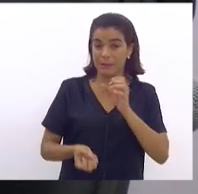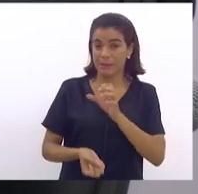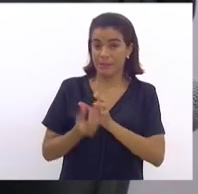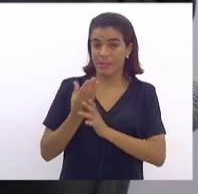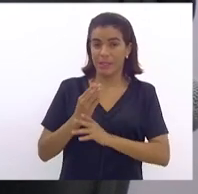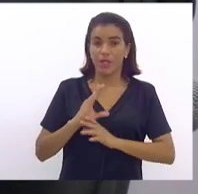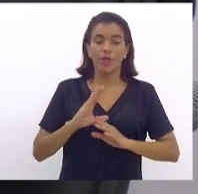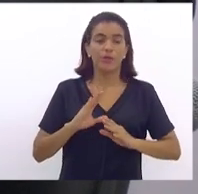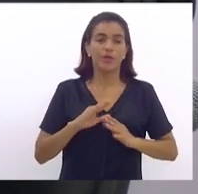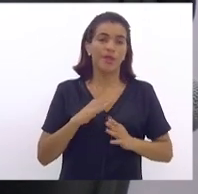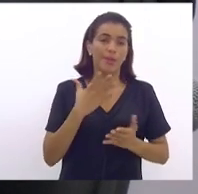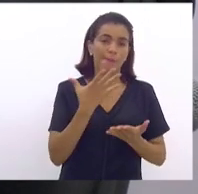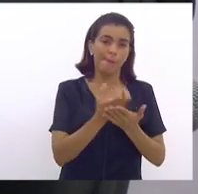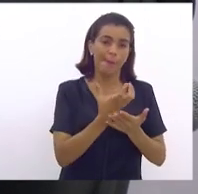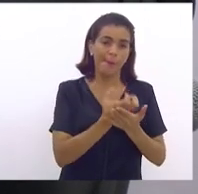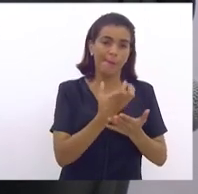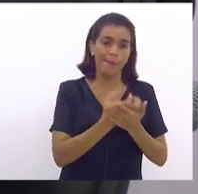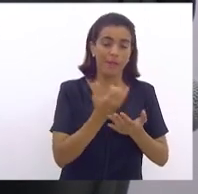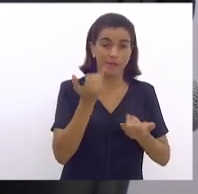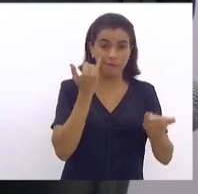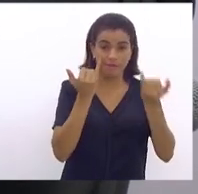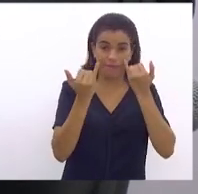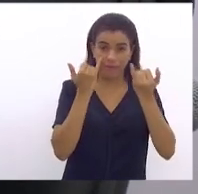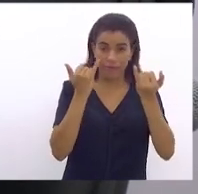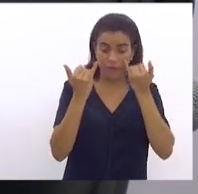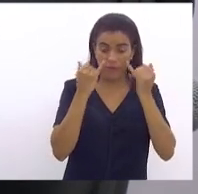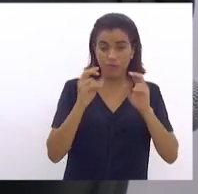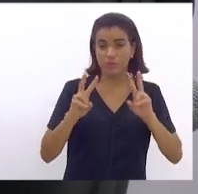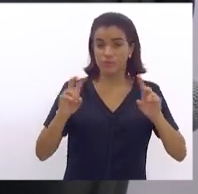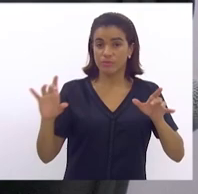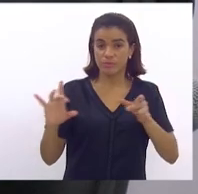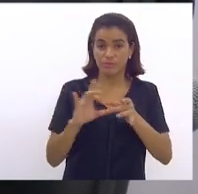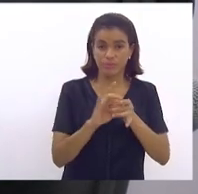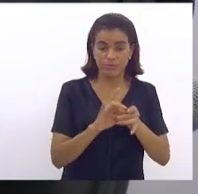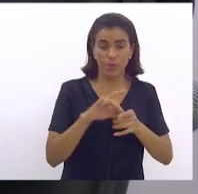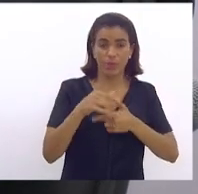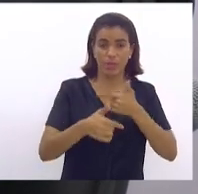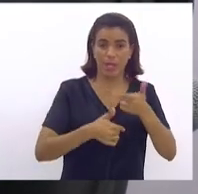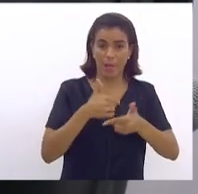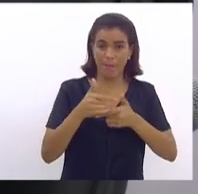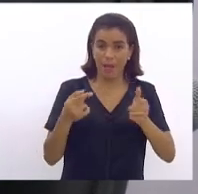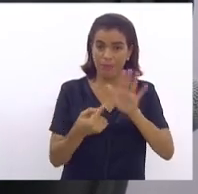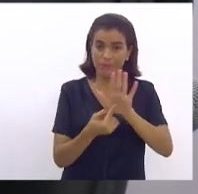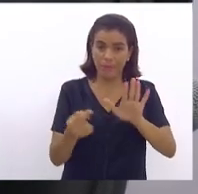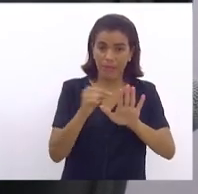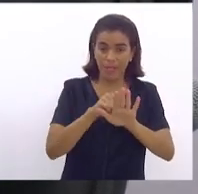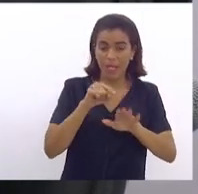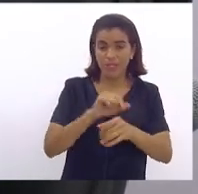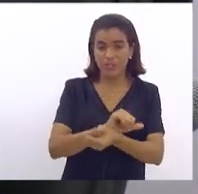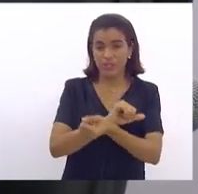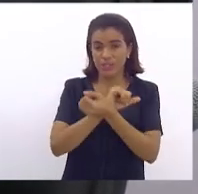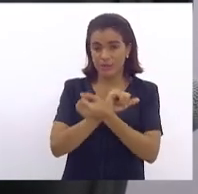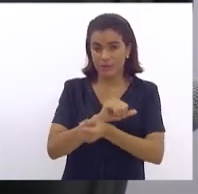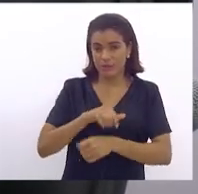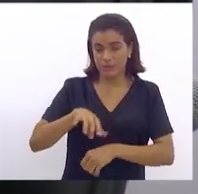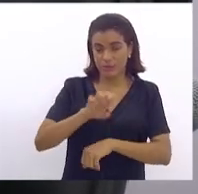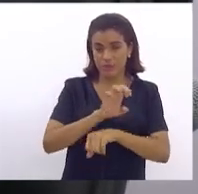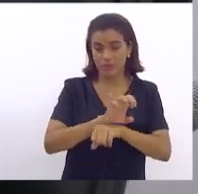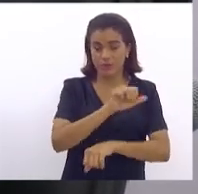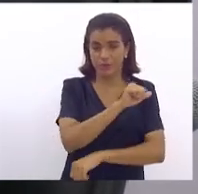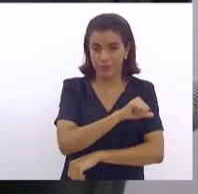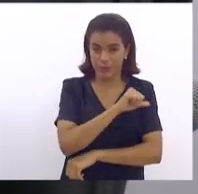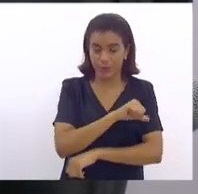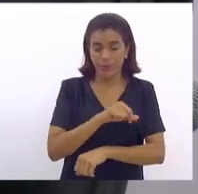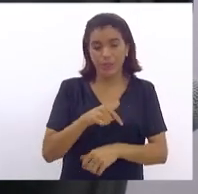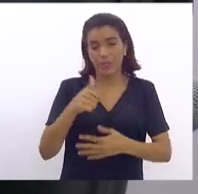banco de dados, estatísticas e informações relacionadas aos casos de trabalho análogo a escravo no Estado do Rio de Janeiro e